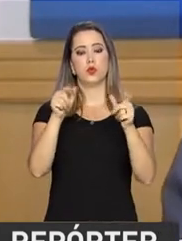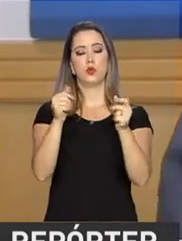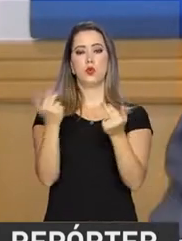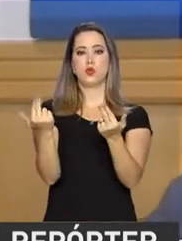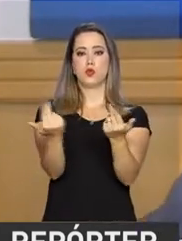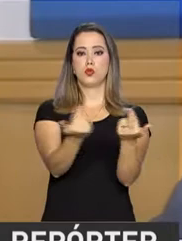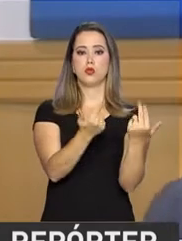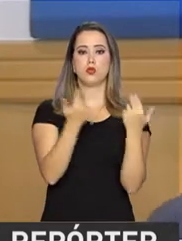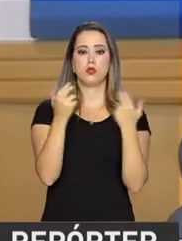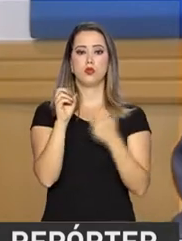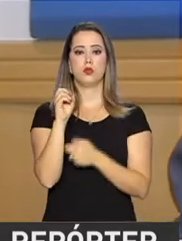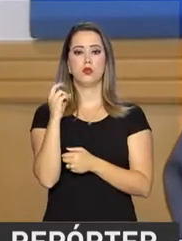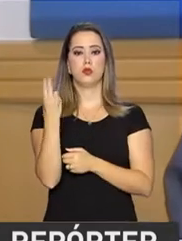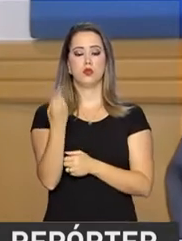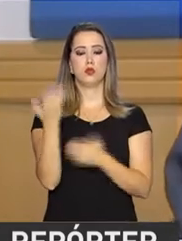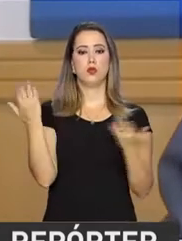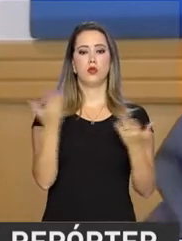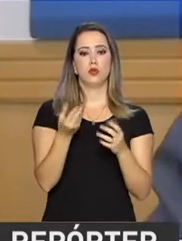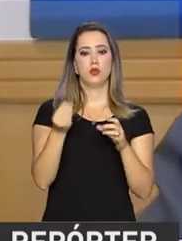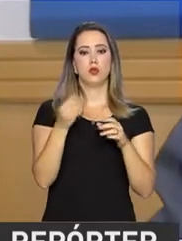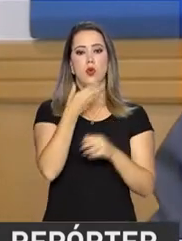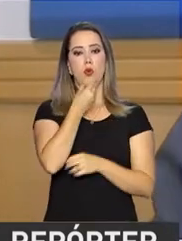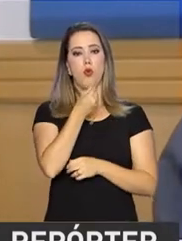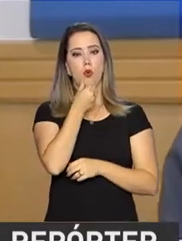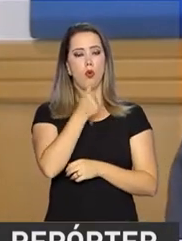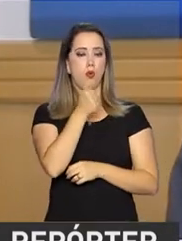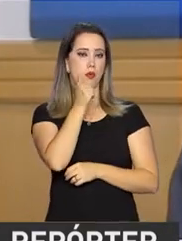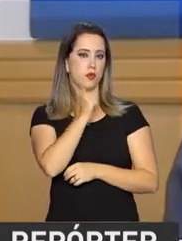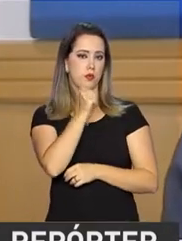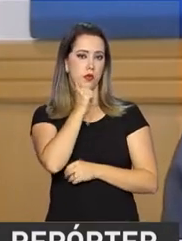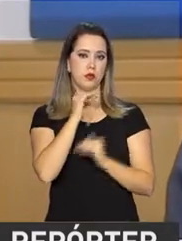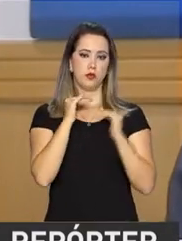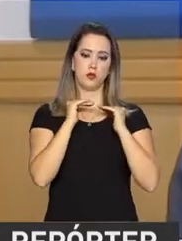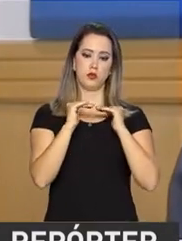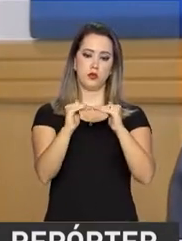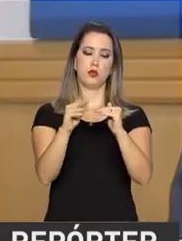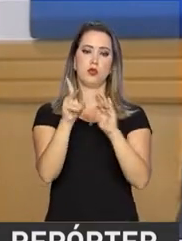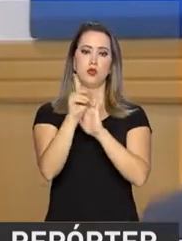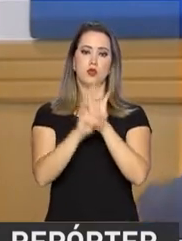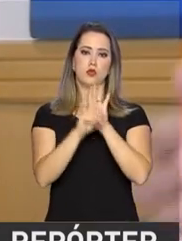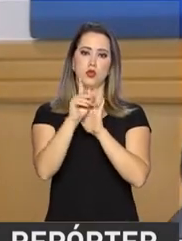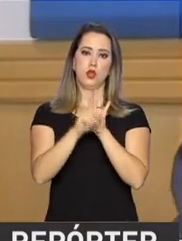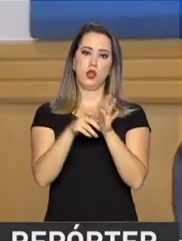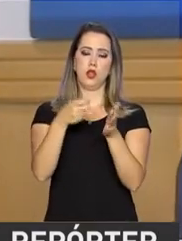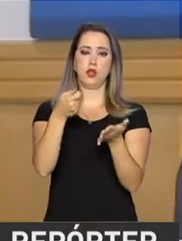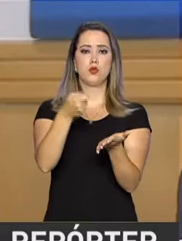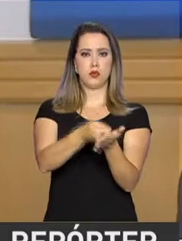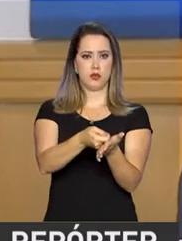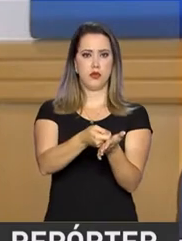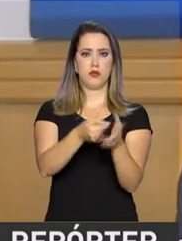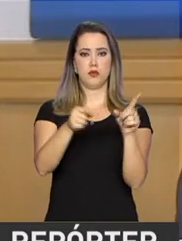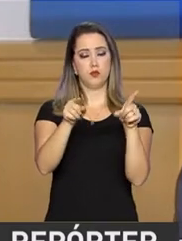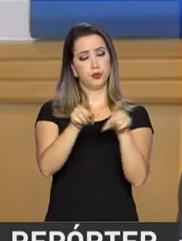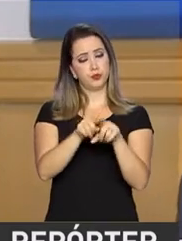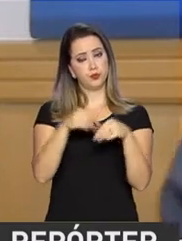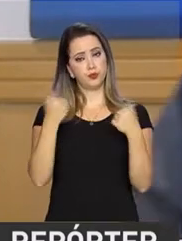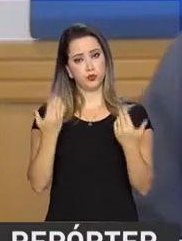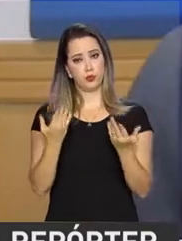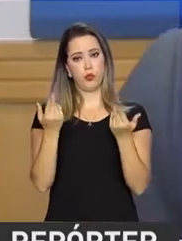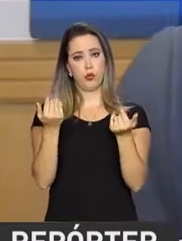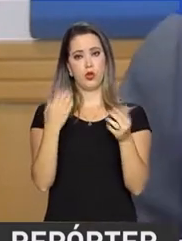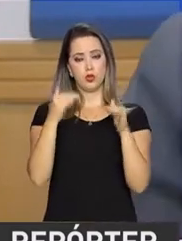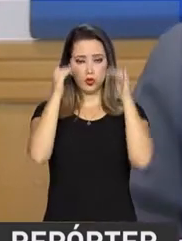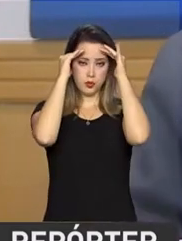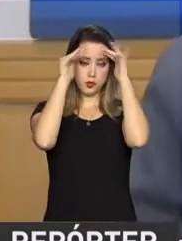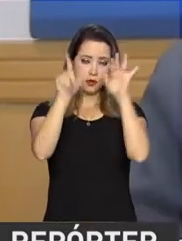a lei o como diz hoje a concessão homens e mulheres são iguais em direitos e deveres não estamos aplicando o princípio da igualdade do instante que você